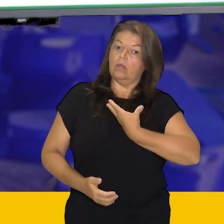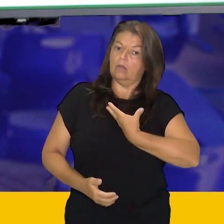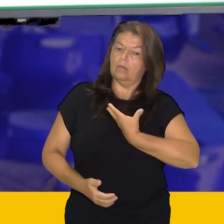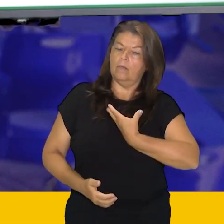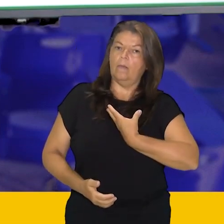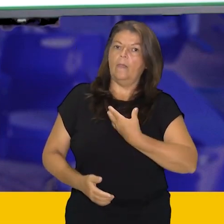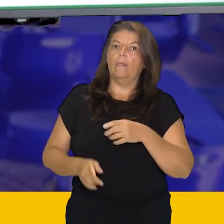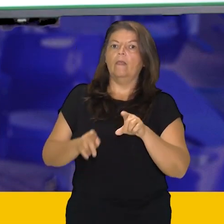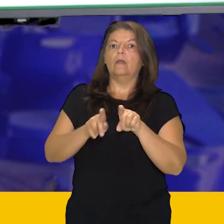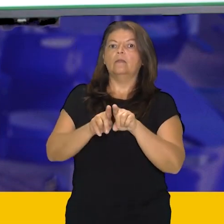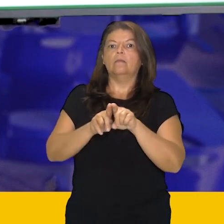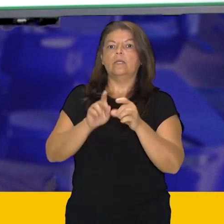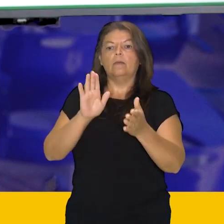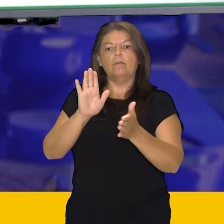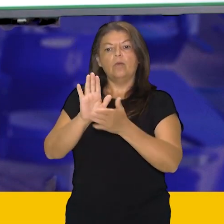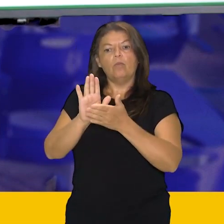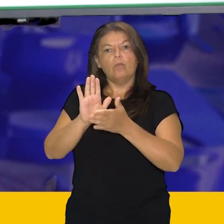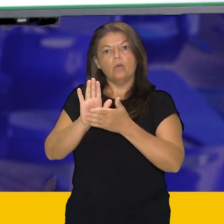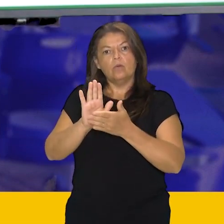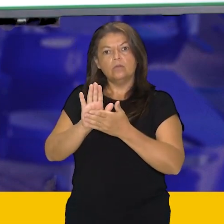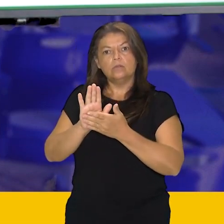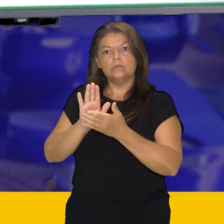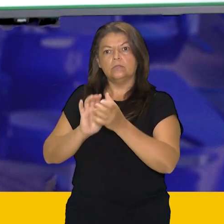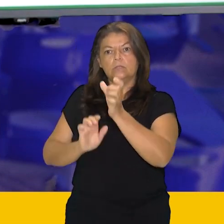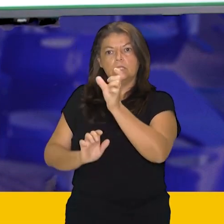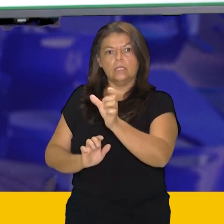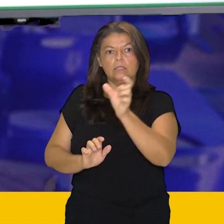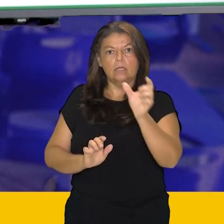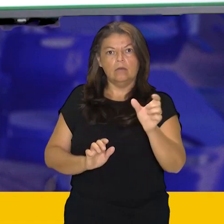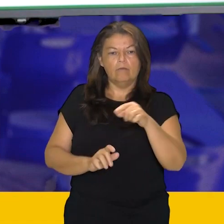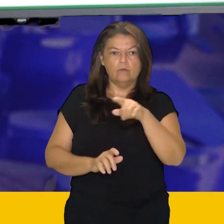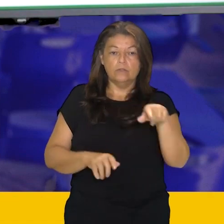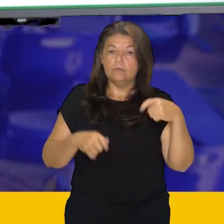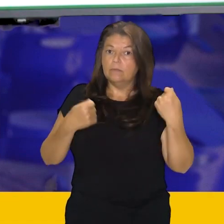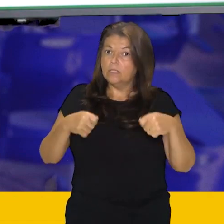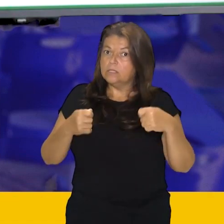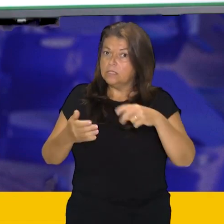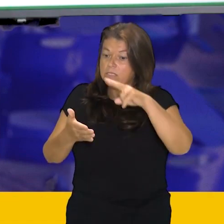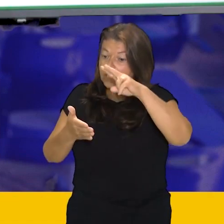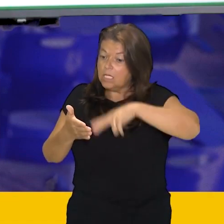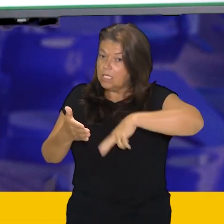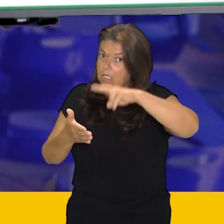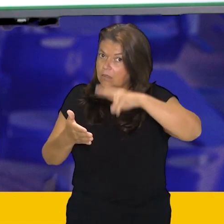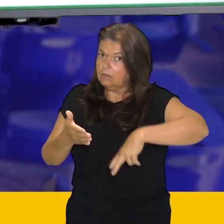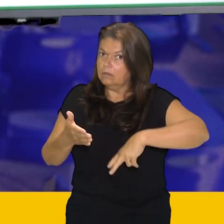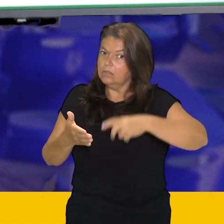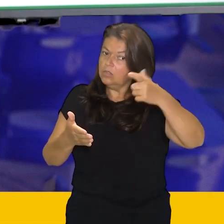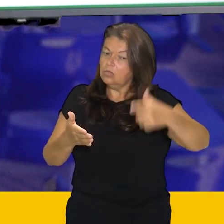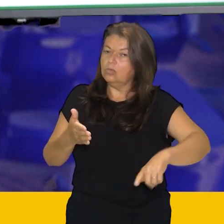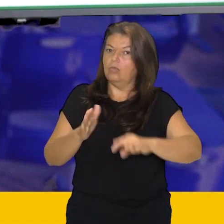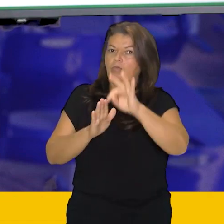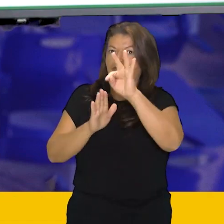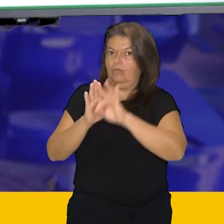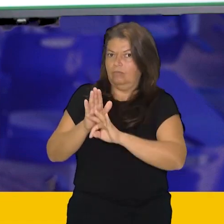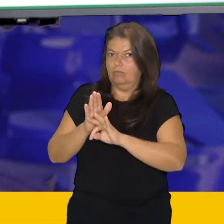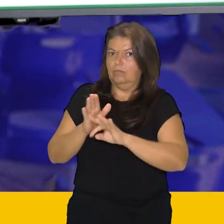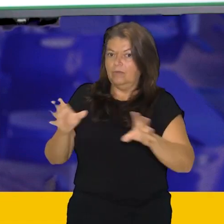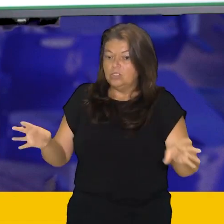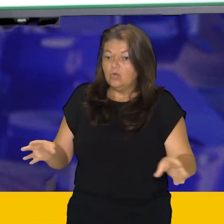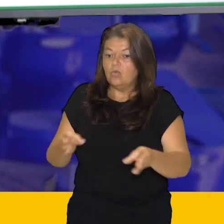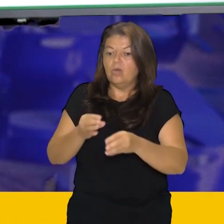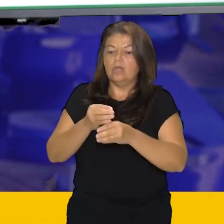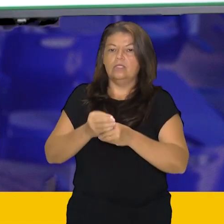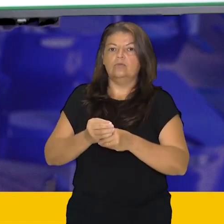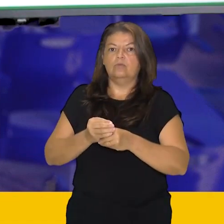na proposta de vocês agora, vocês precisam ler novamente esses textos e produzir uma resenha crítica. Então, para que